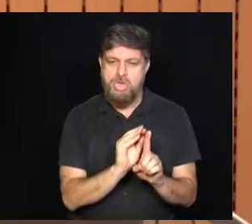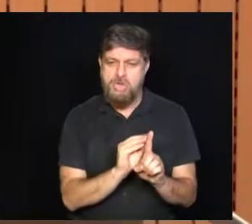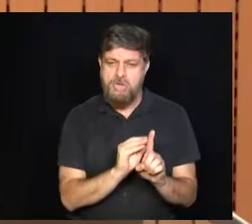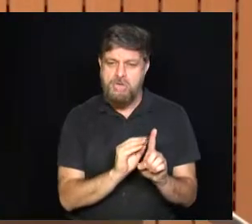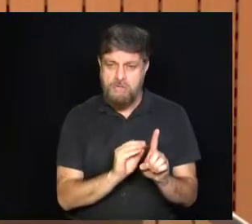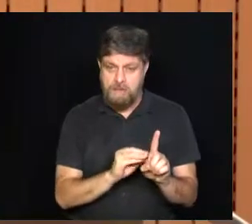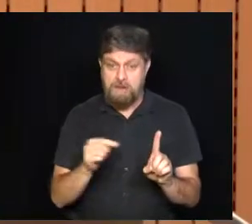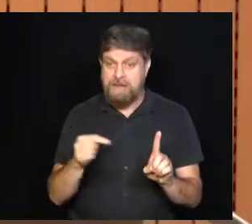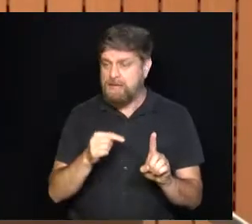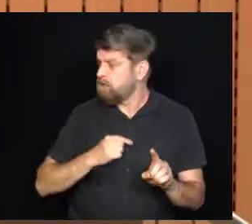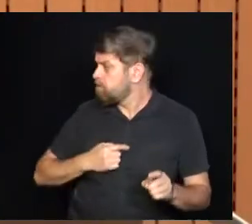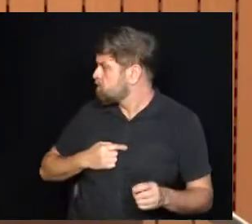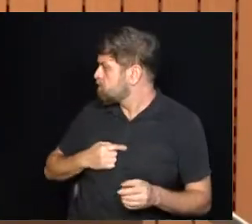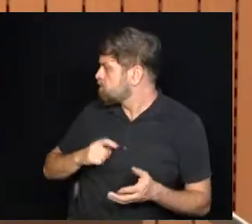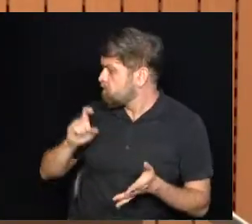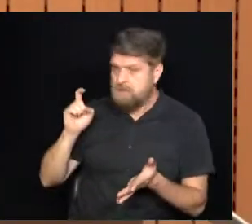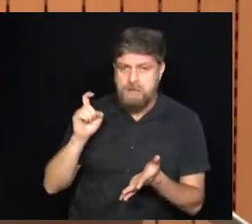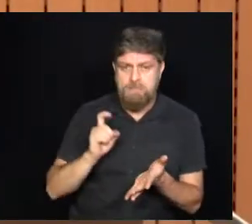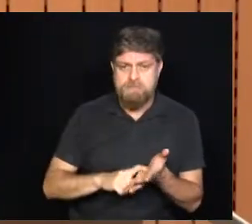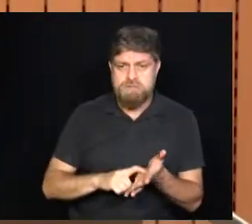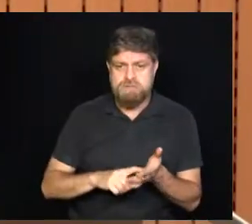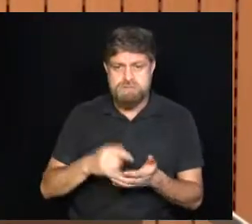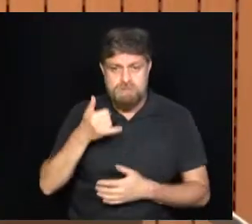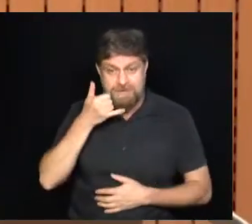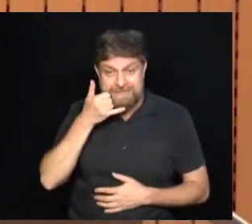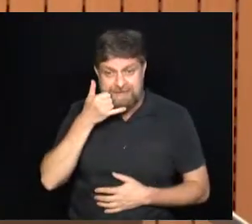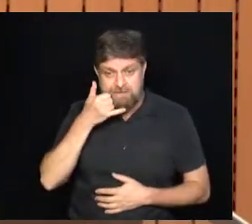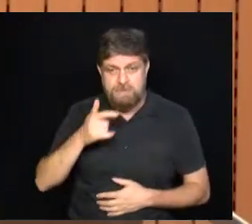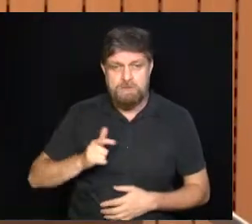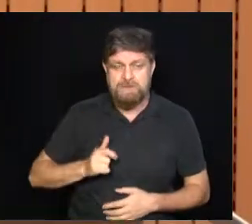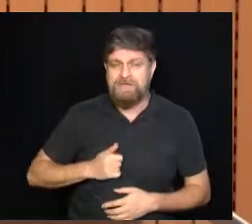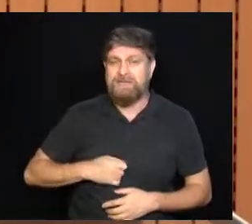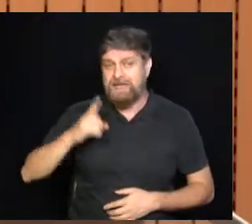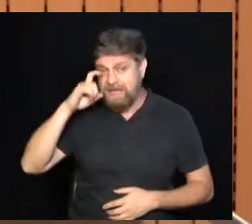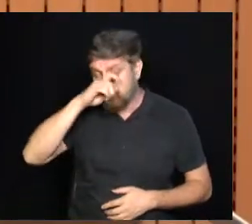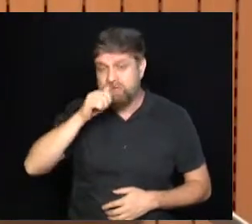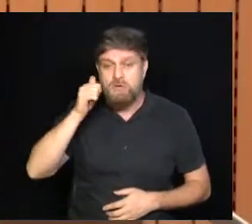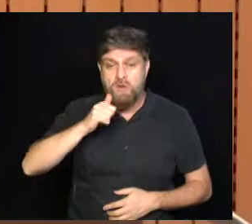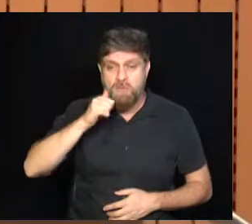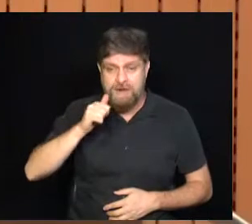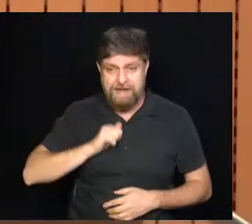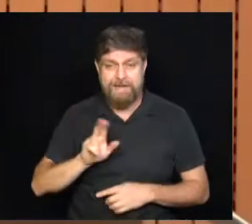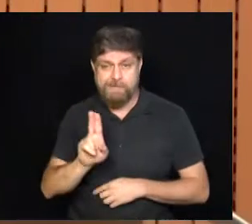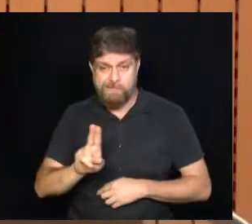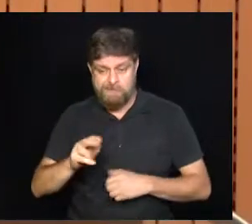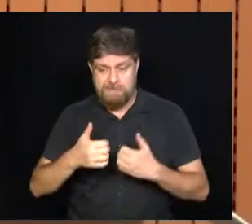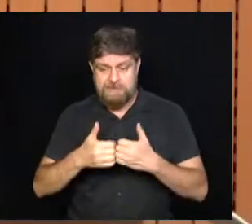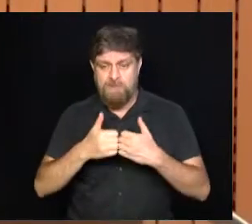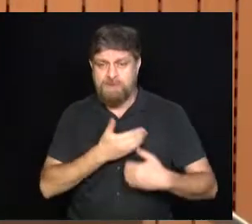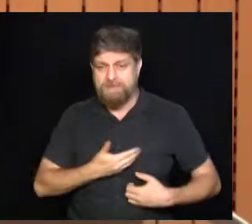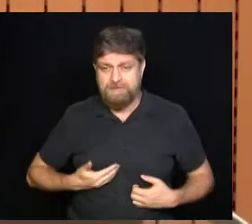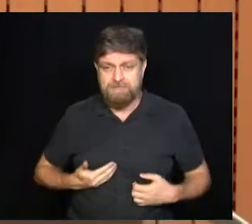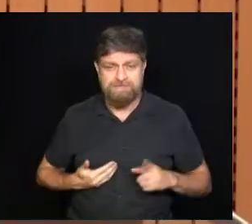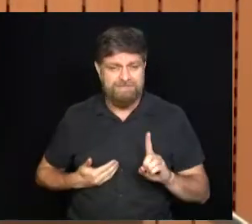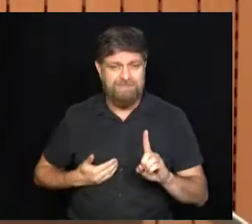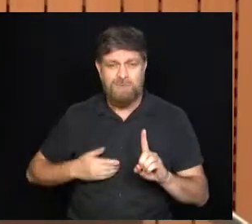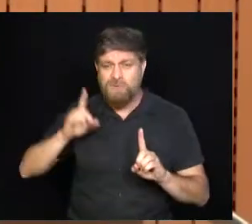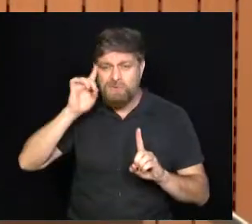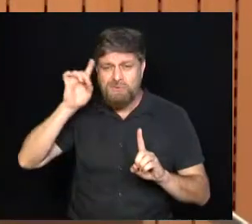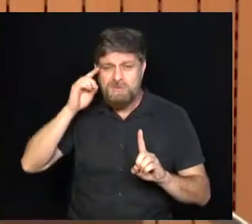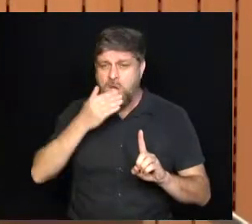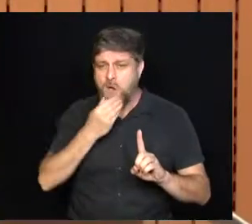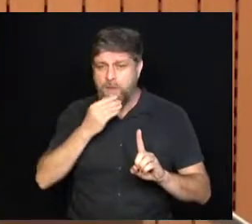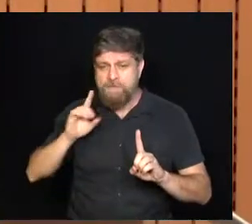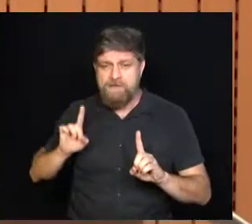é também uma realidade ainda muito difícil para as mulheres que utilizam transporte coletivo. O assédio é rotina na vida